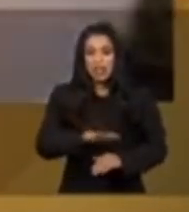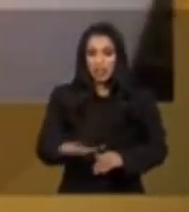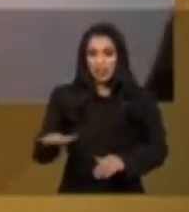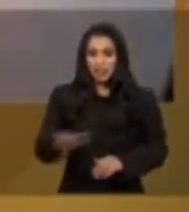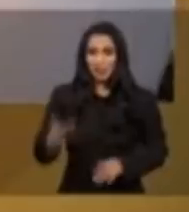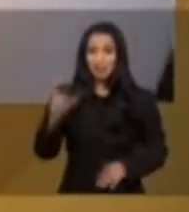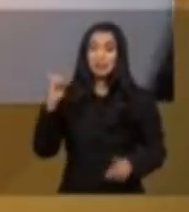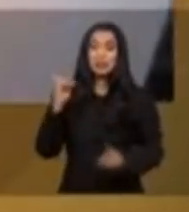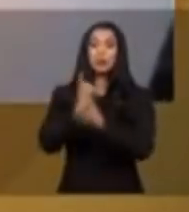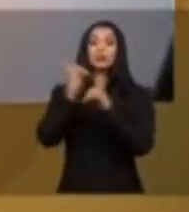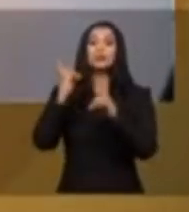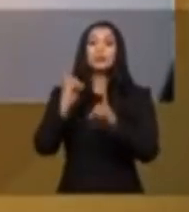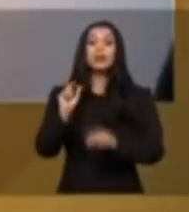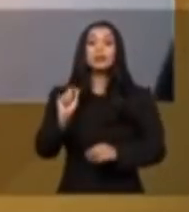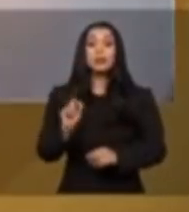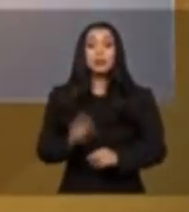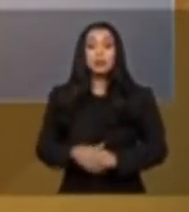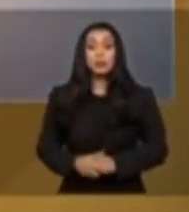encontraram